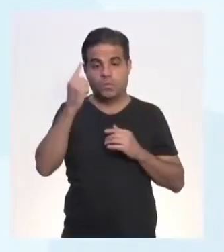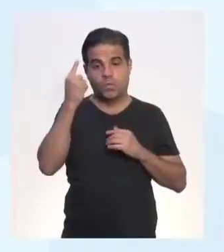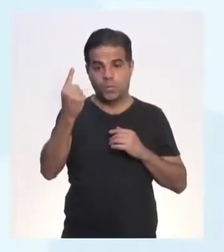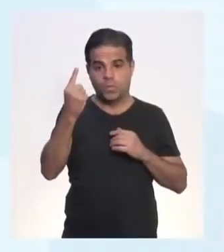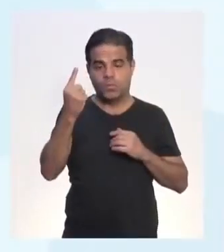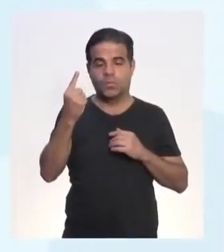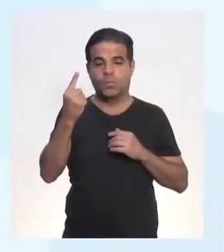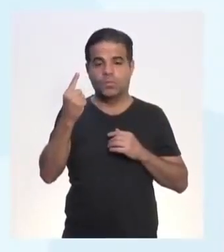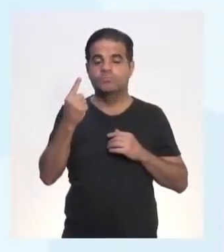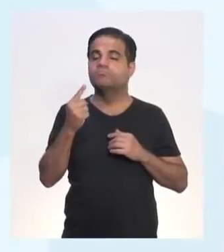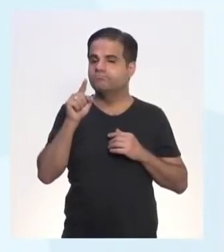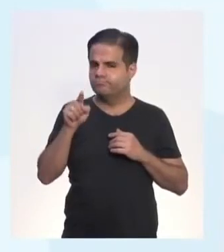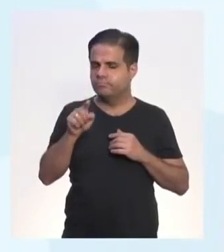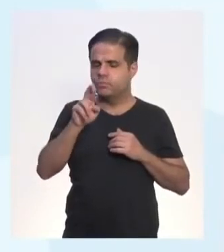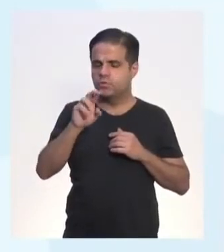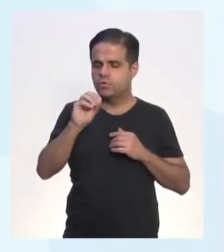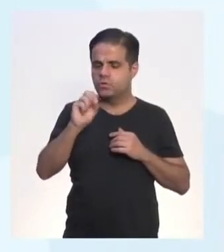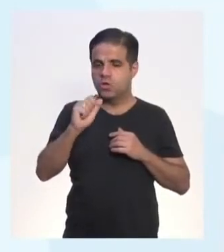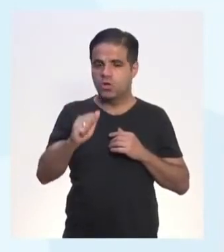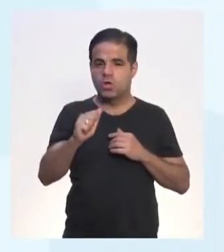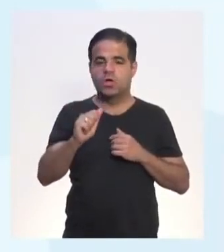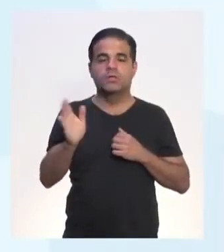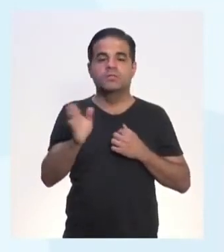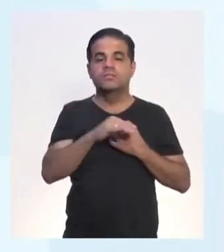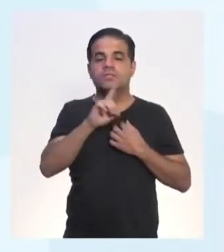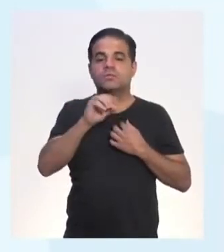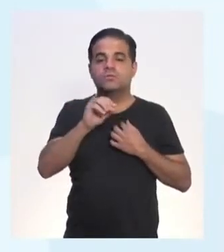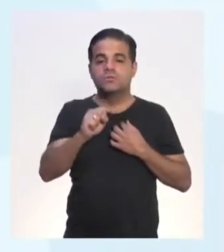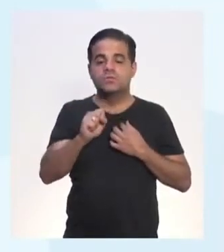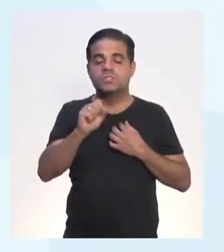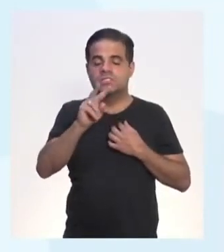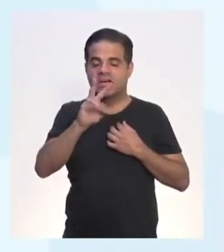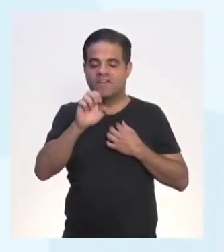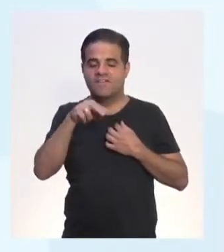tá ok? Então aqui é a Rosa dos Ventos, para a gente se orientar. Norte, sul,